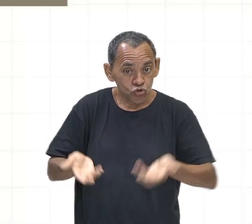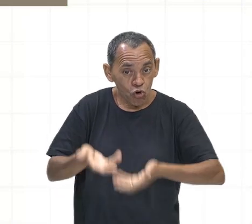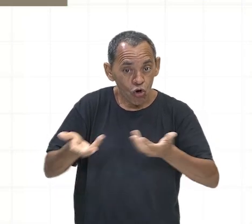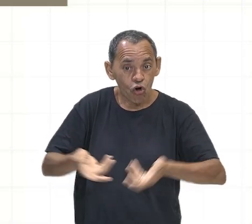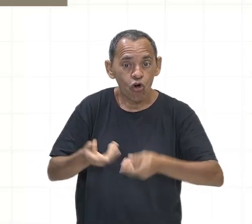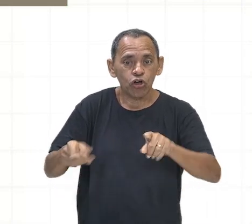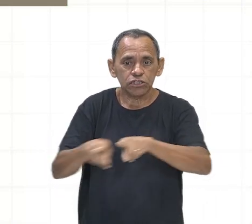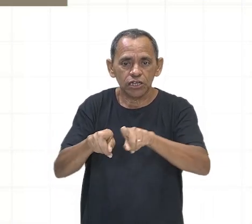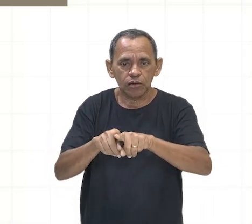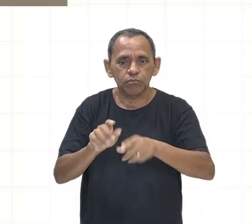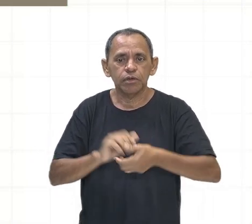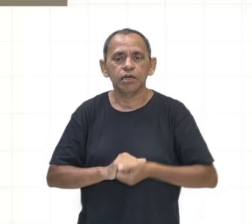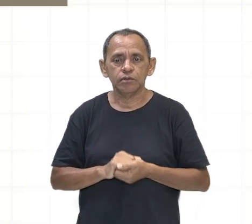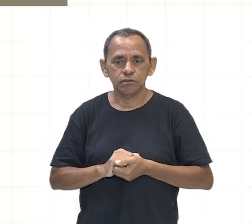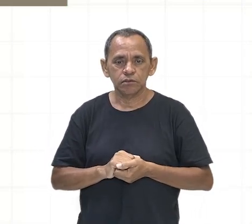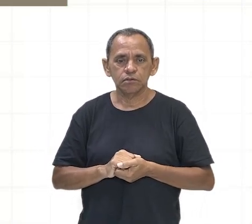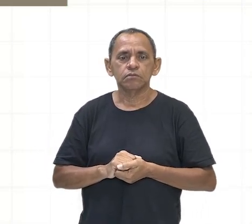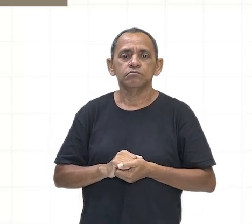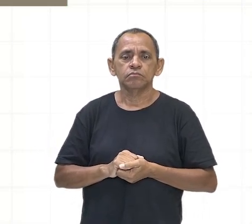contextual.